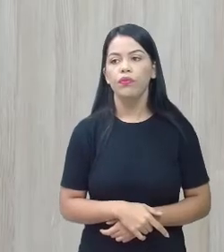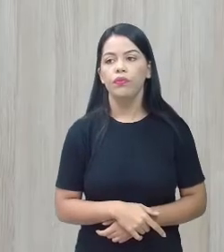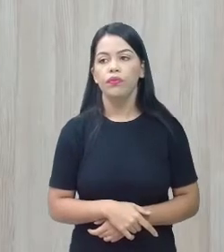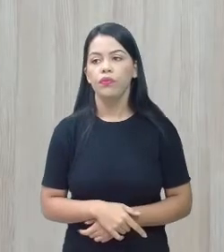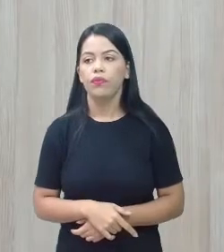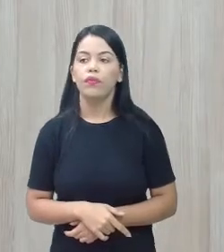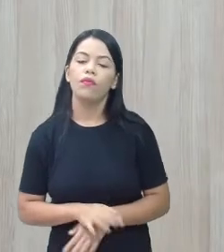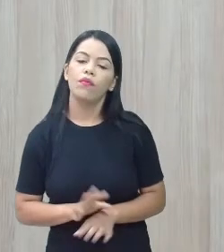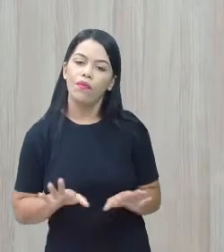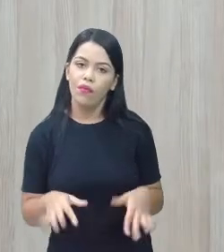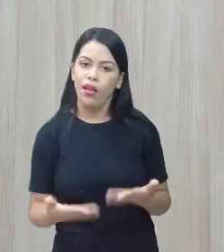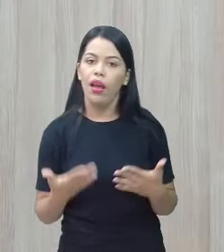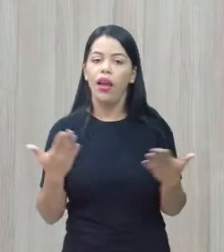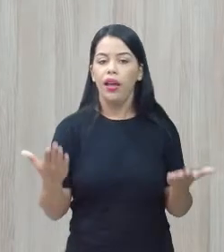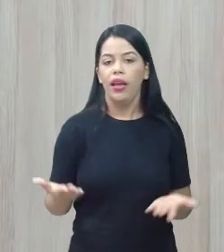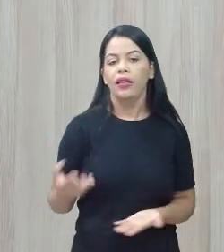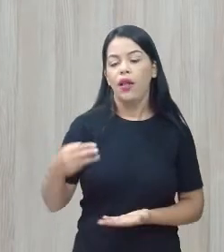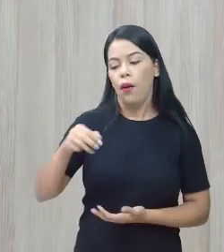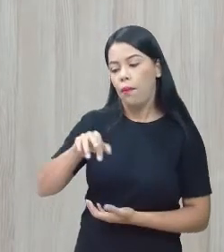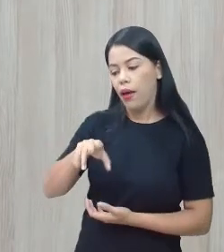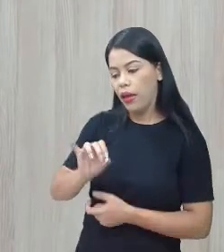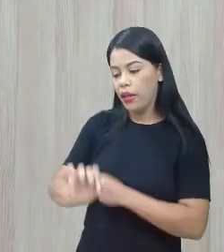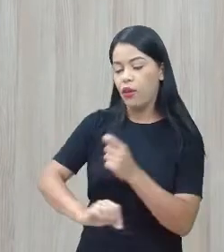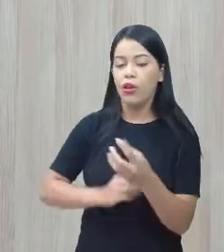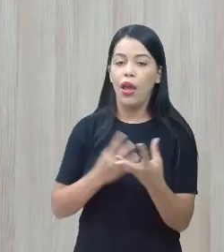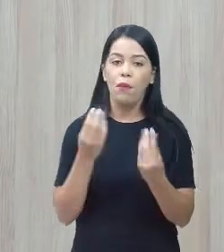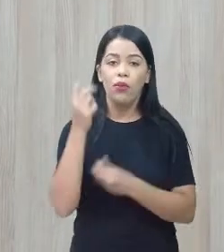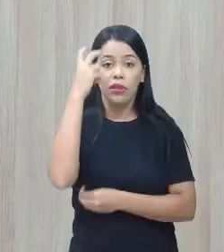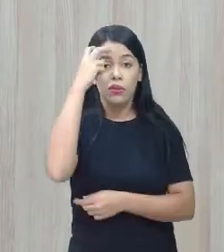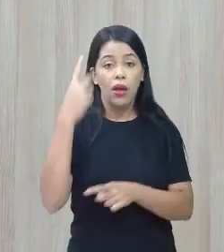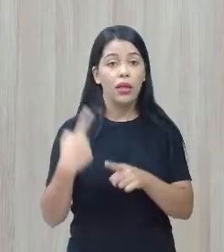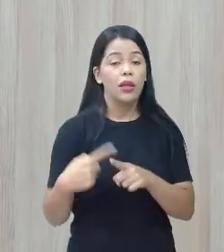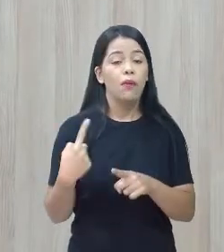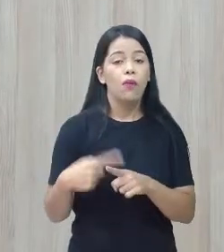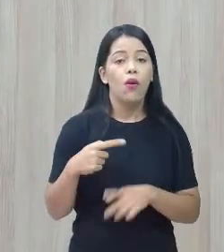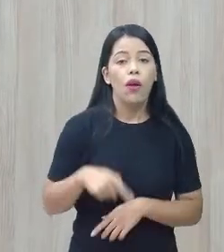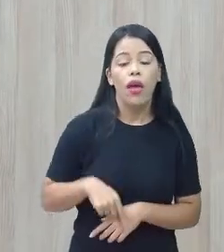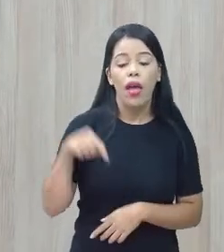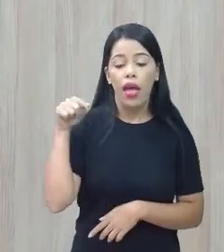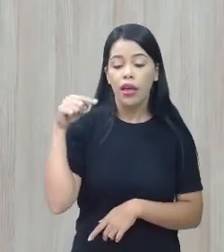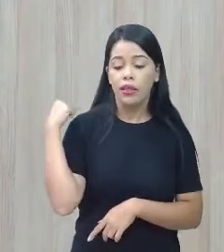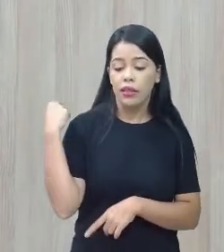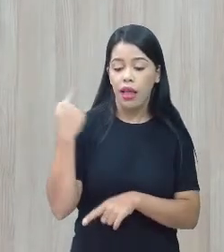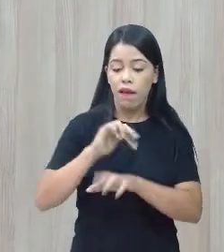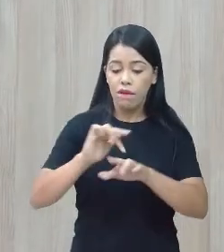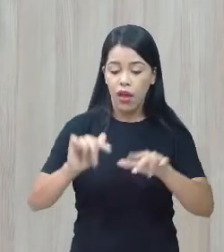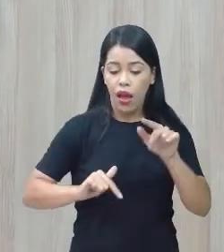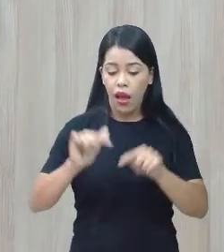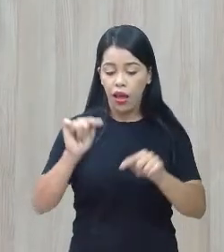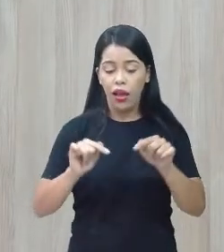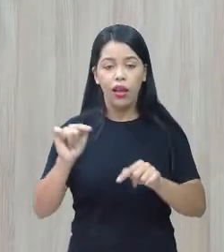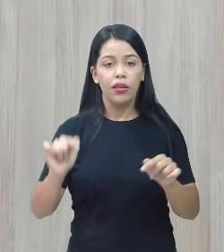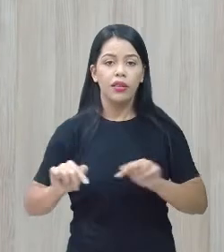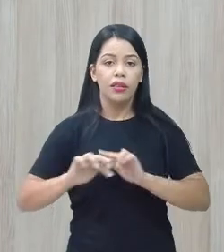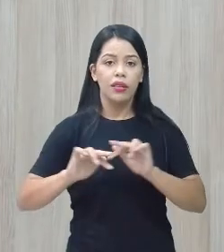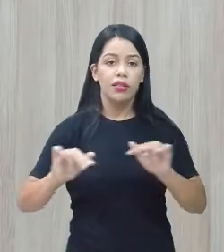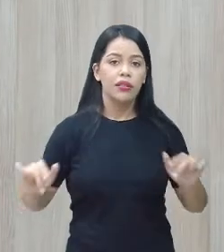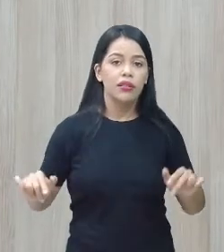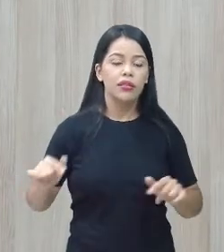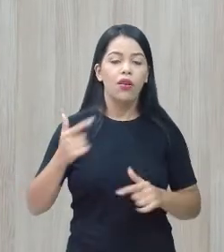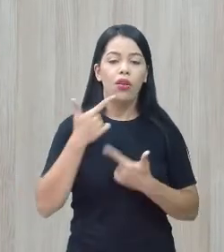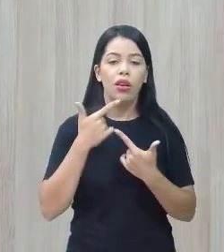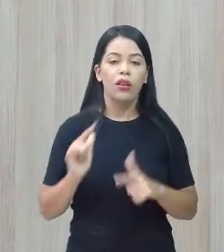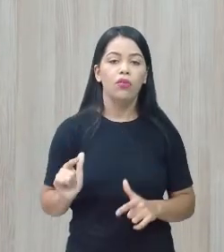Ah, rapaz, então Maria está o quê? Muito esperta. Por quê? Porque essa variação, essa passagem